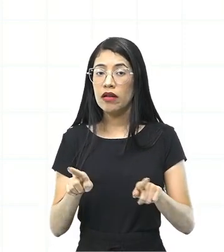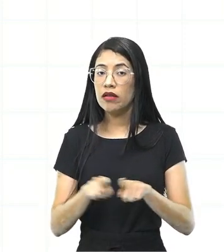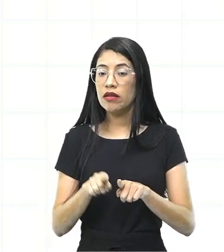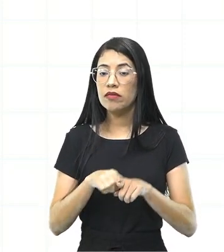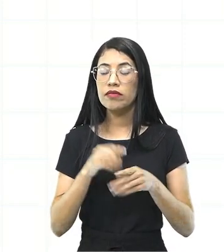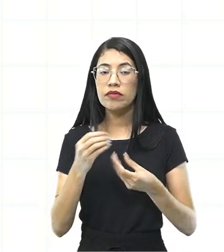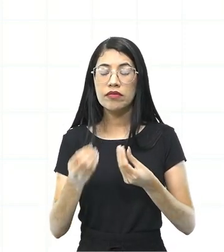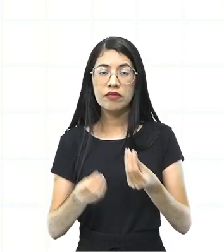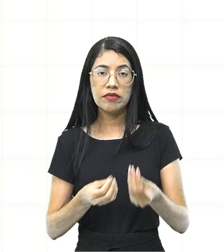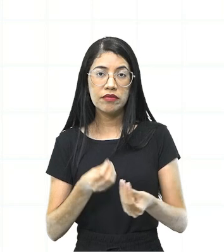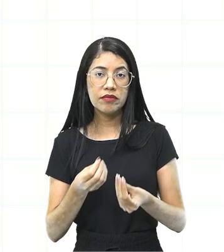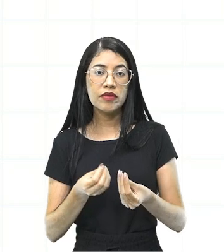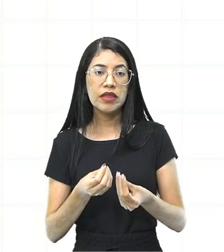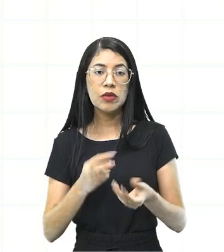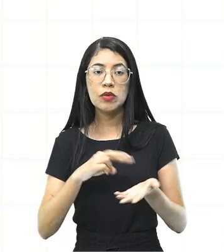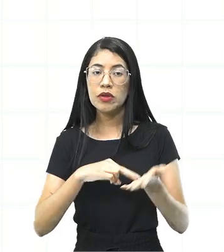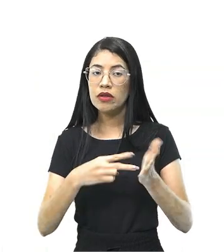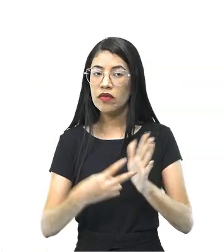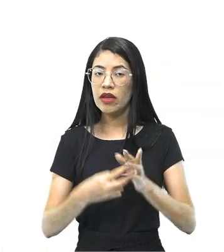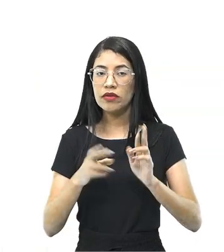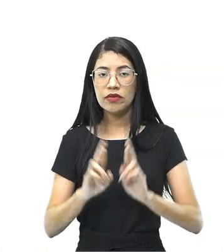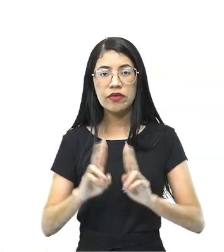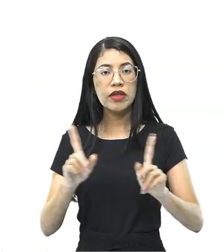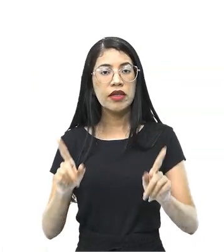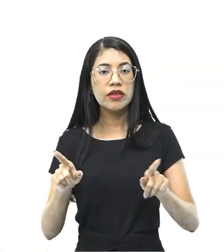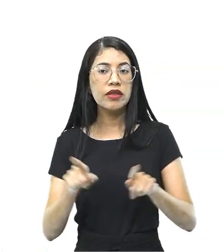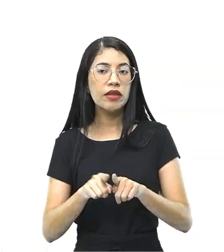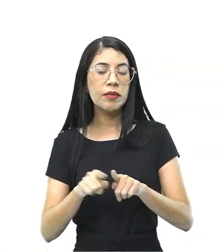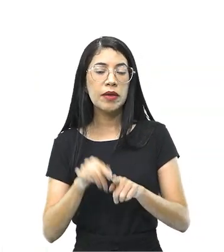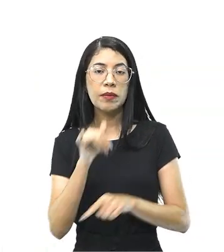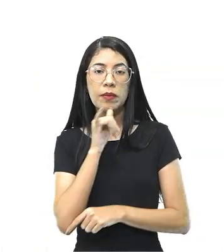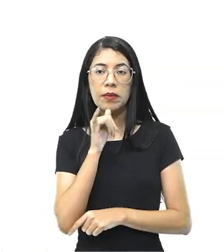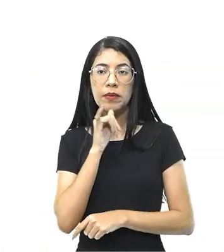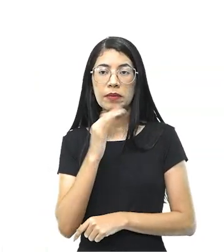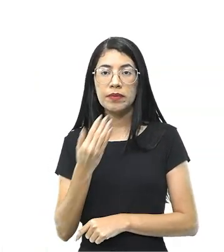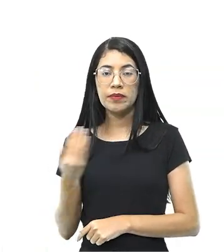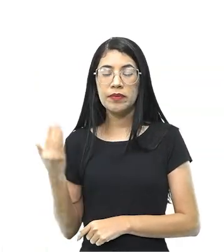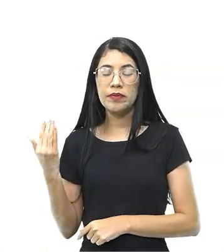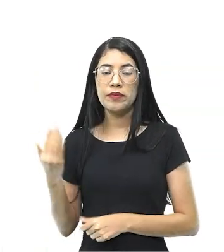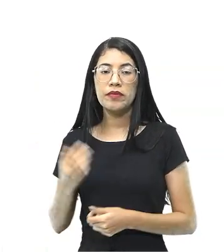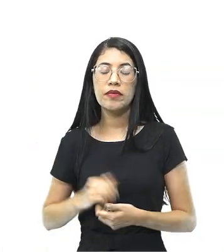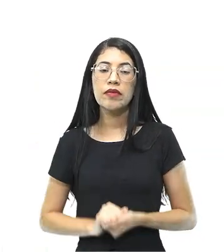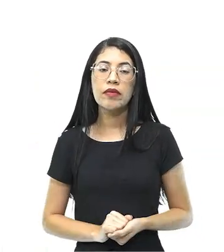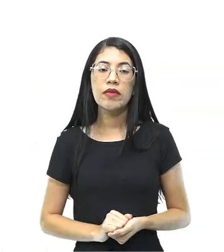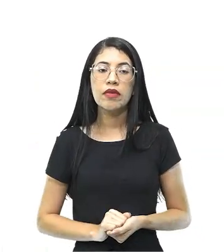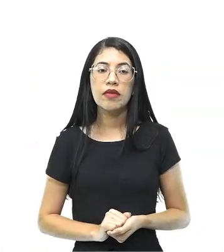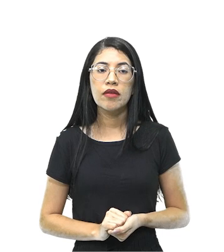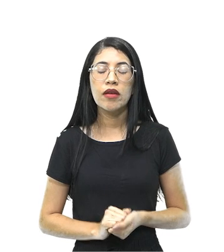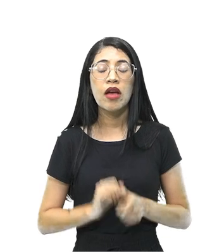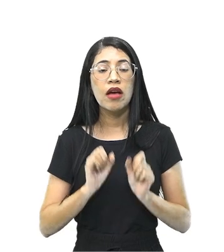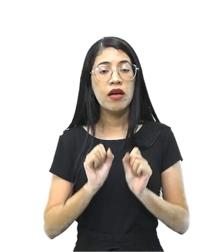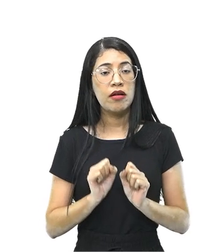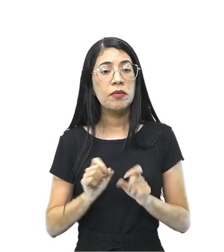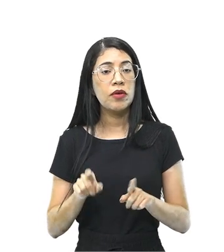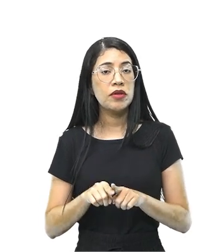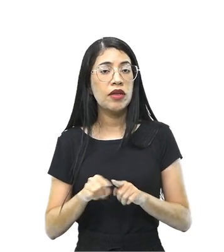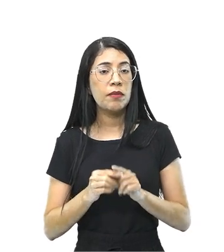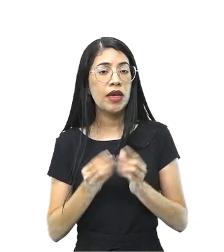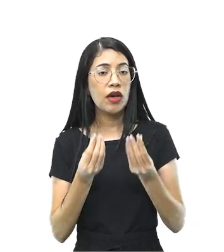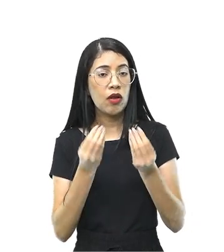aparecer com outros sentidos, né? Por exemplo, nós podemos ter uma